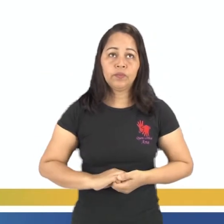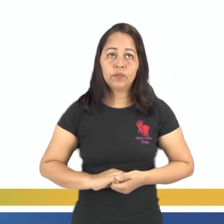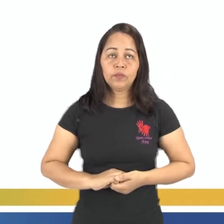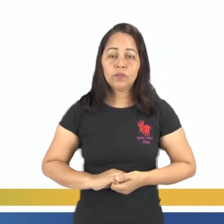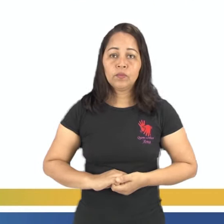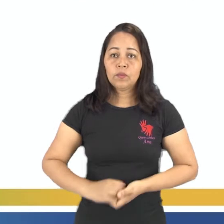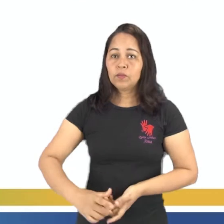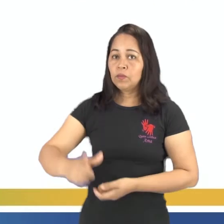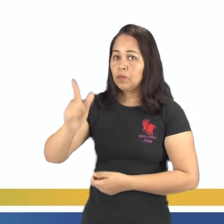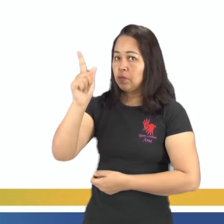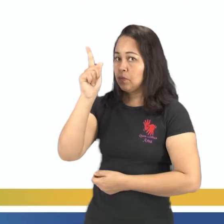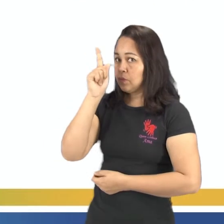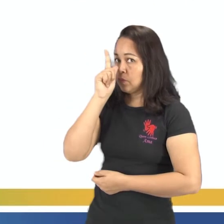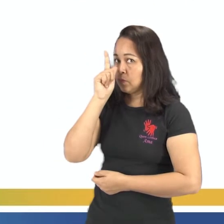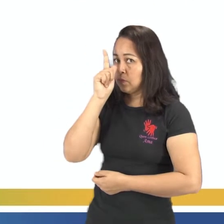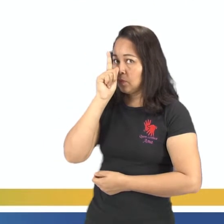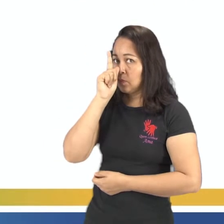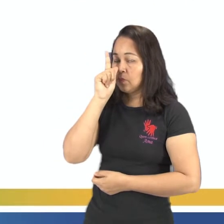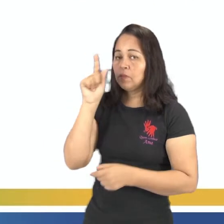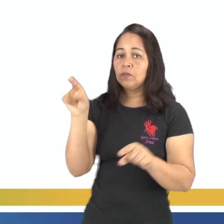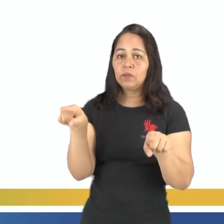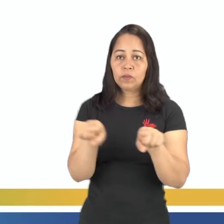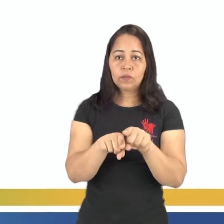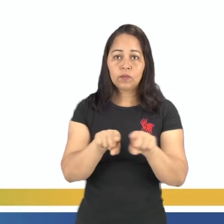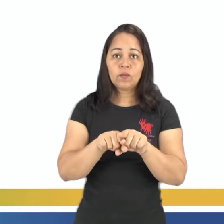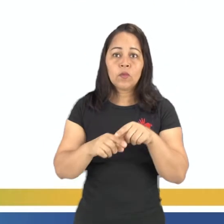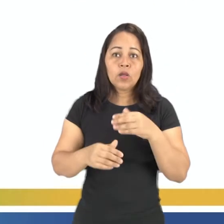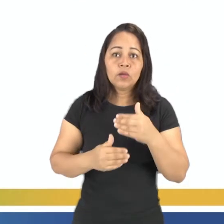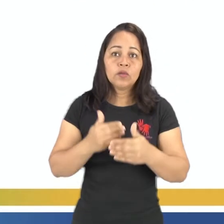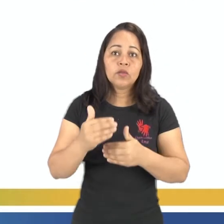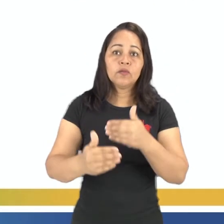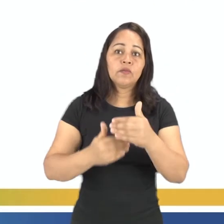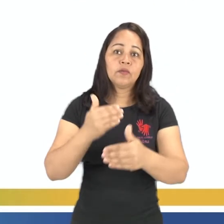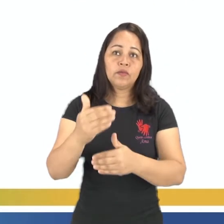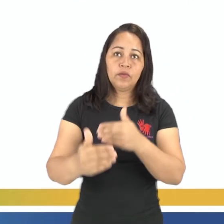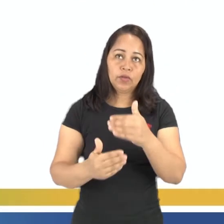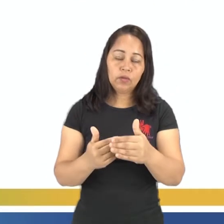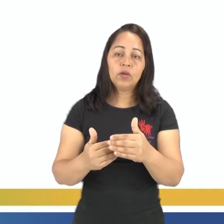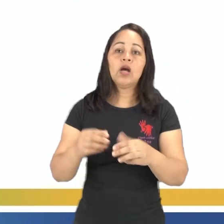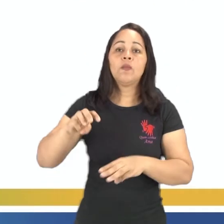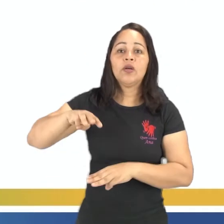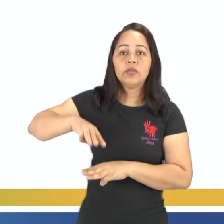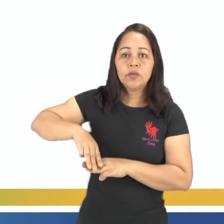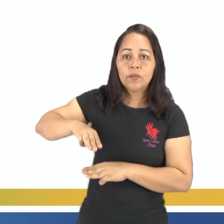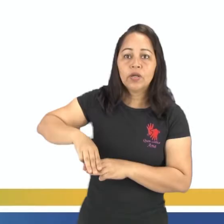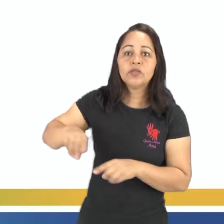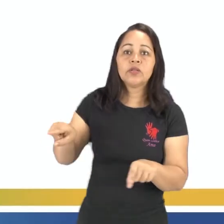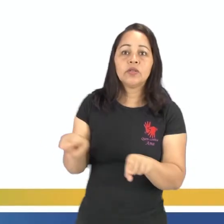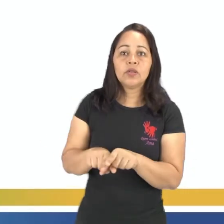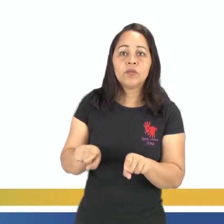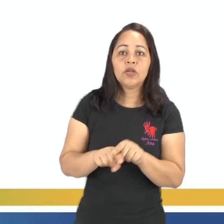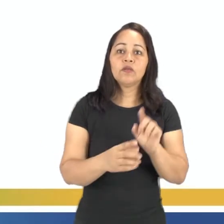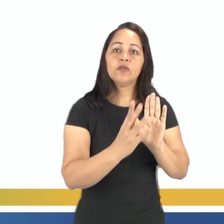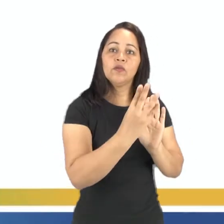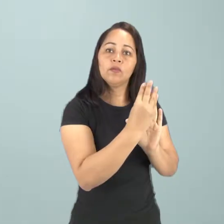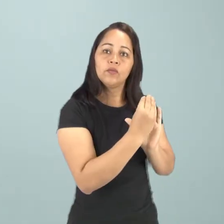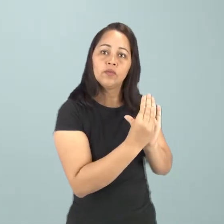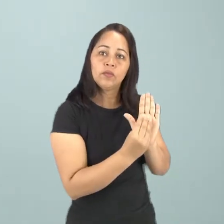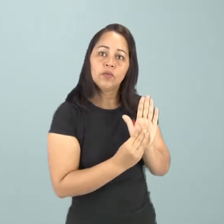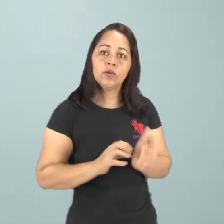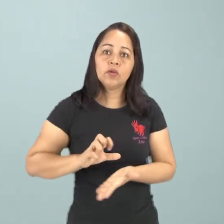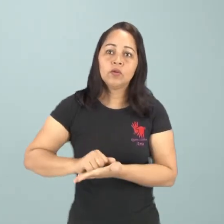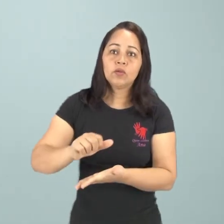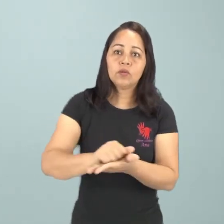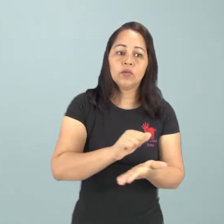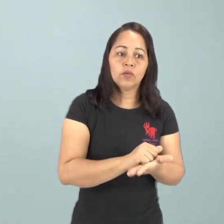Na Grécia, também foi desenvolvido grandes conhecimentos matemáticos. E dois, vale ressaltar